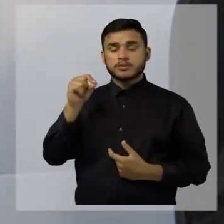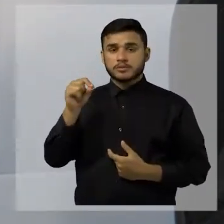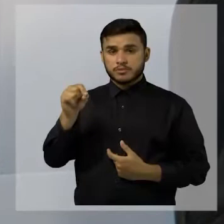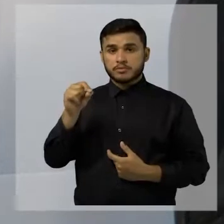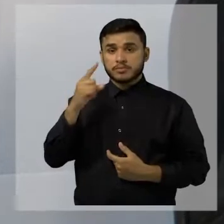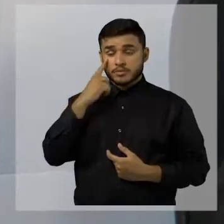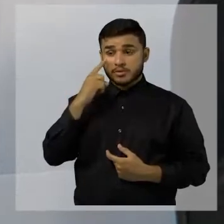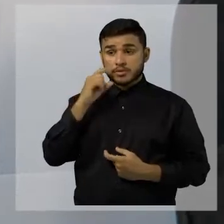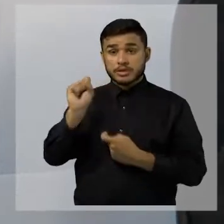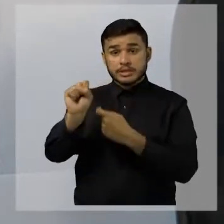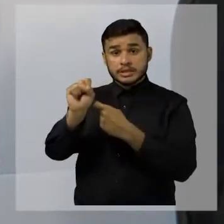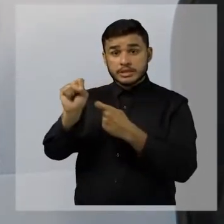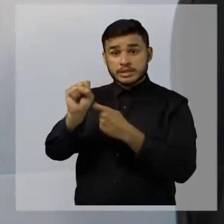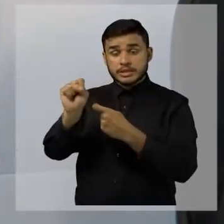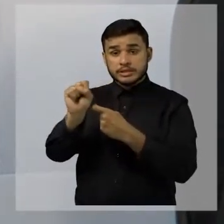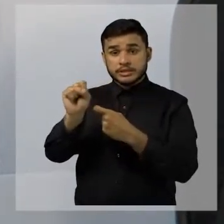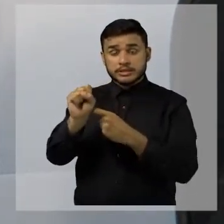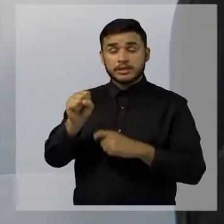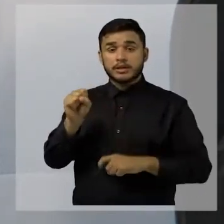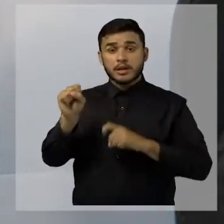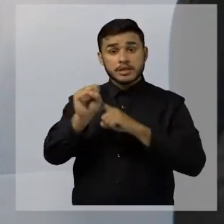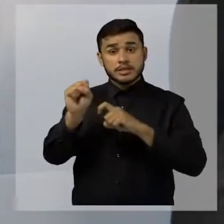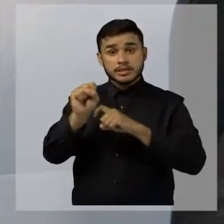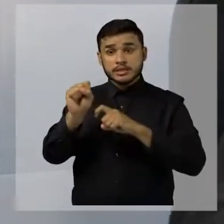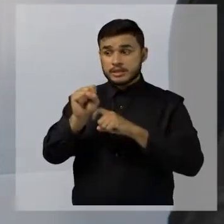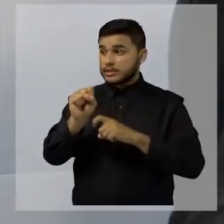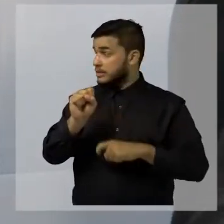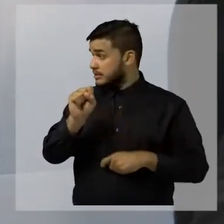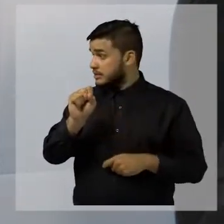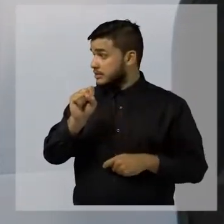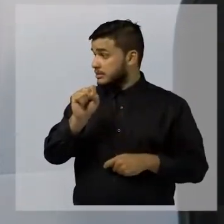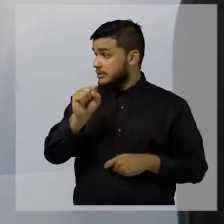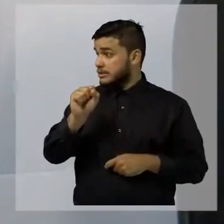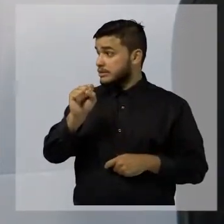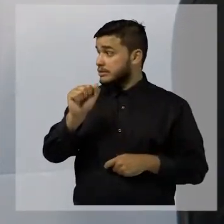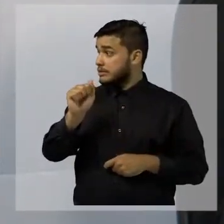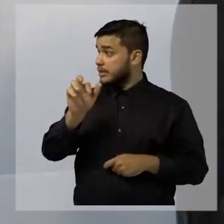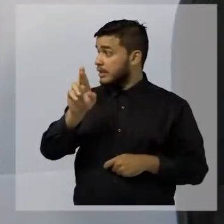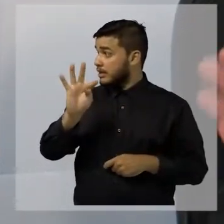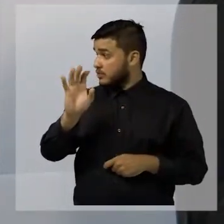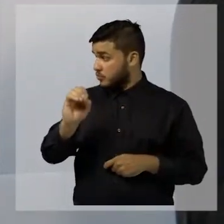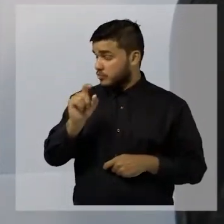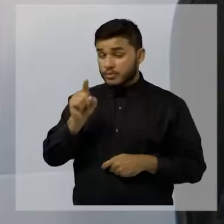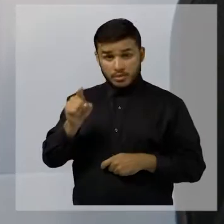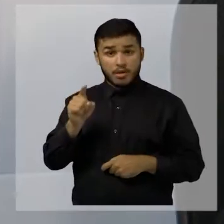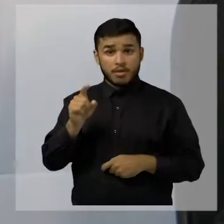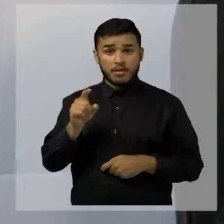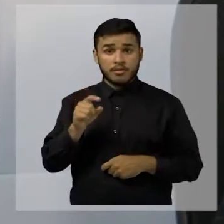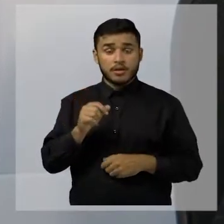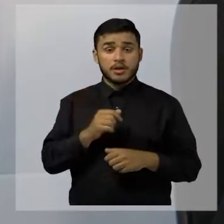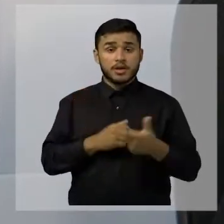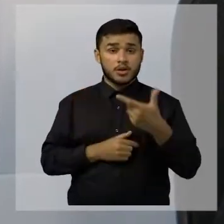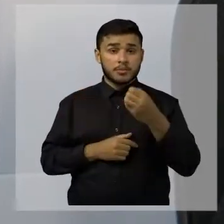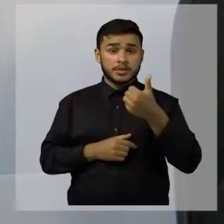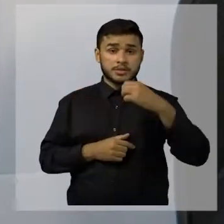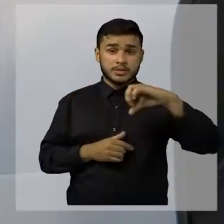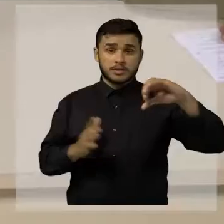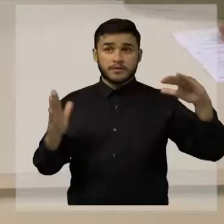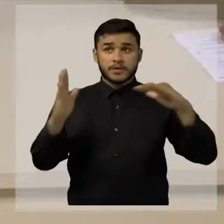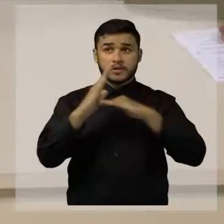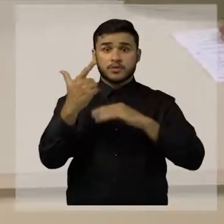estadual José Sarto, que vai ficar no biênio de 2019-2020. Uhum. A escolha do candidato do PDT